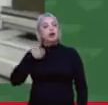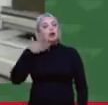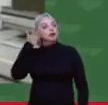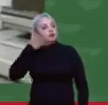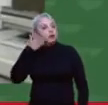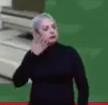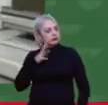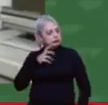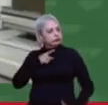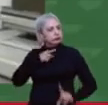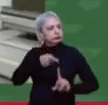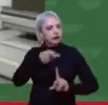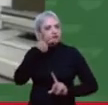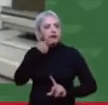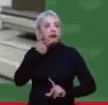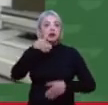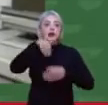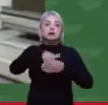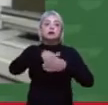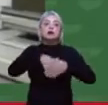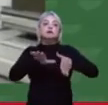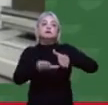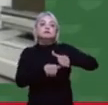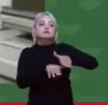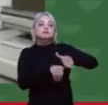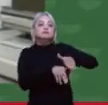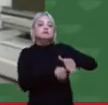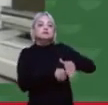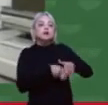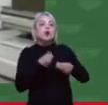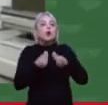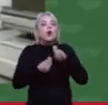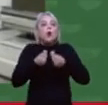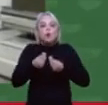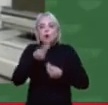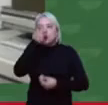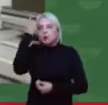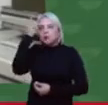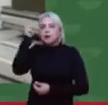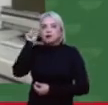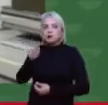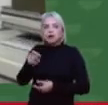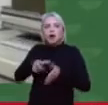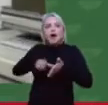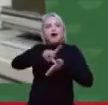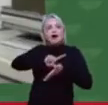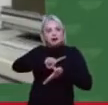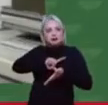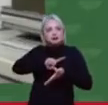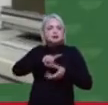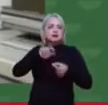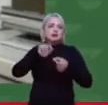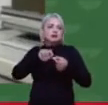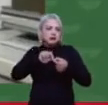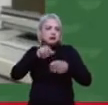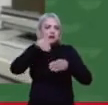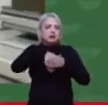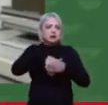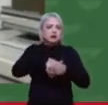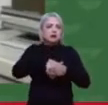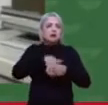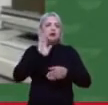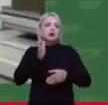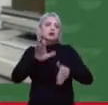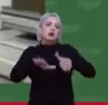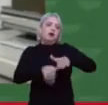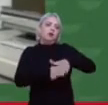mais ofensivo, dizendo que as eleições serão fraudadas. Como é que alguém pode dizer, antes de realizar uma eleição, que a eleição